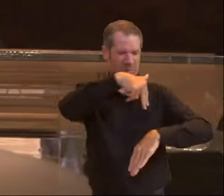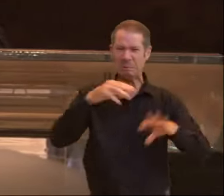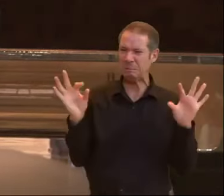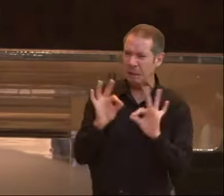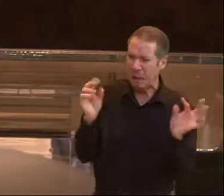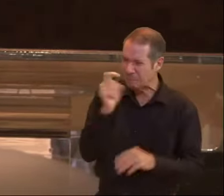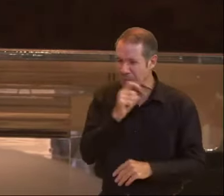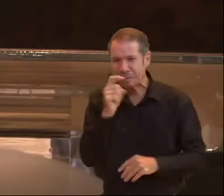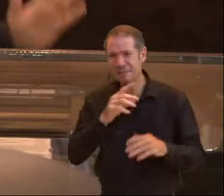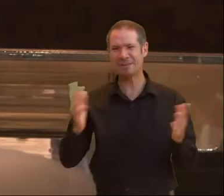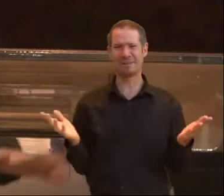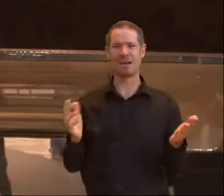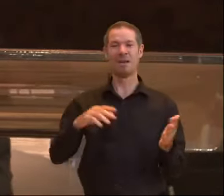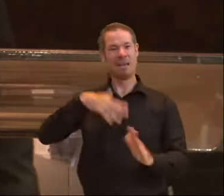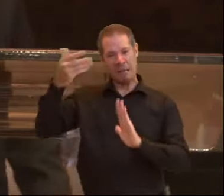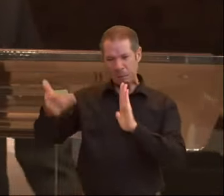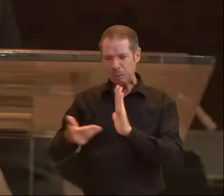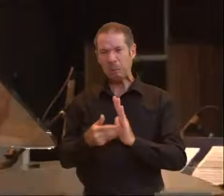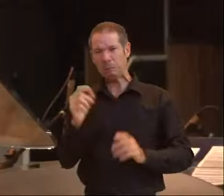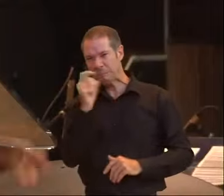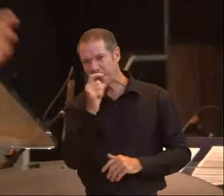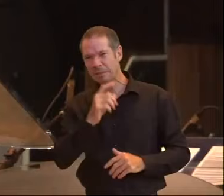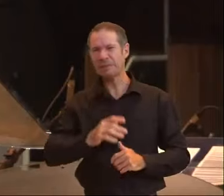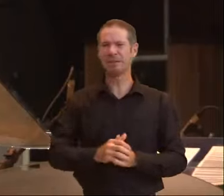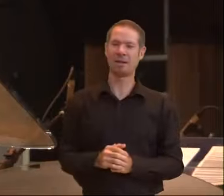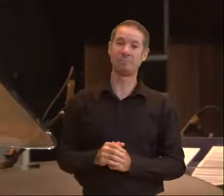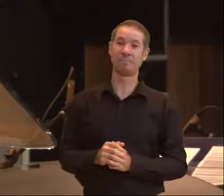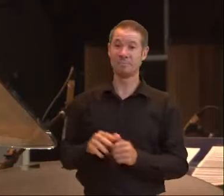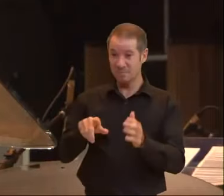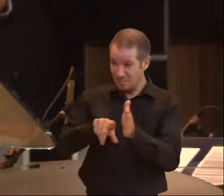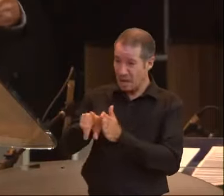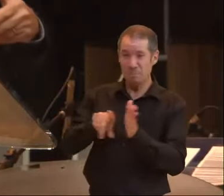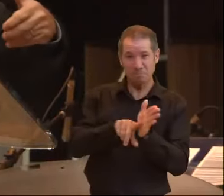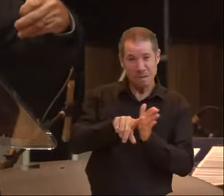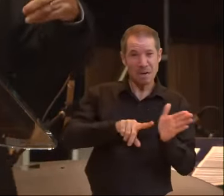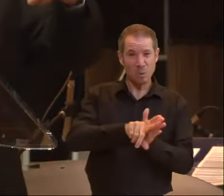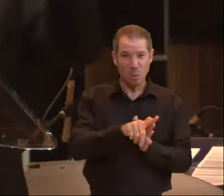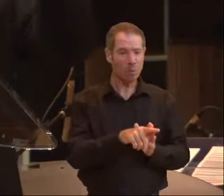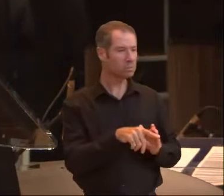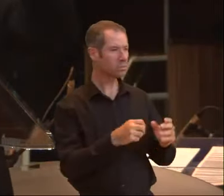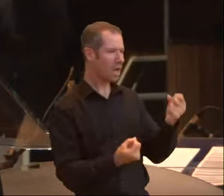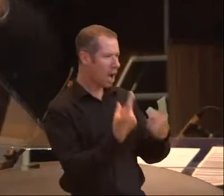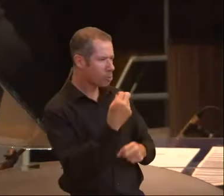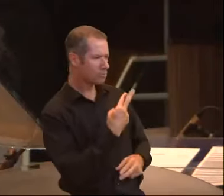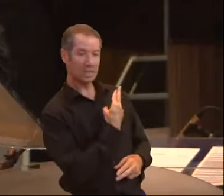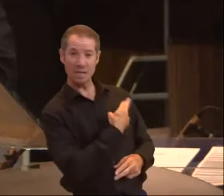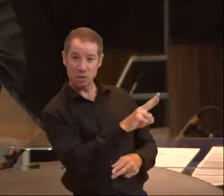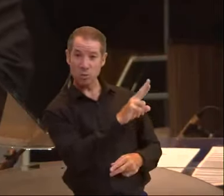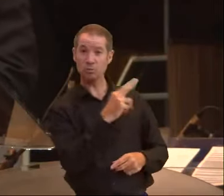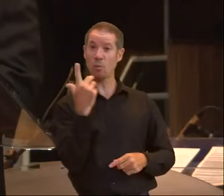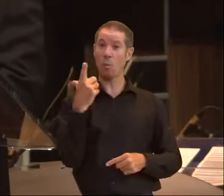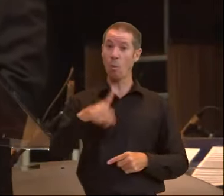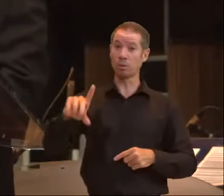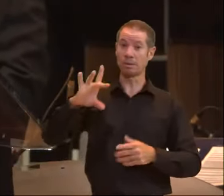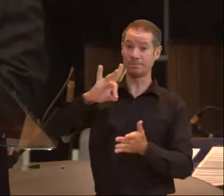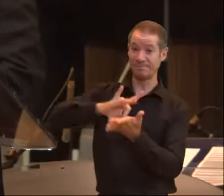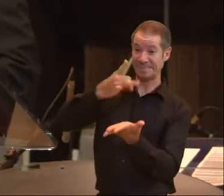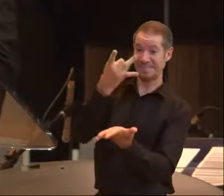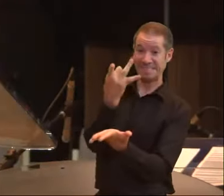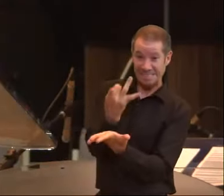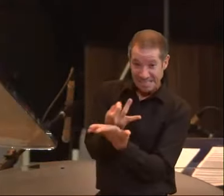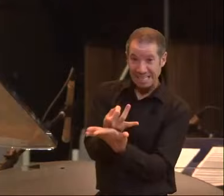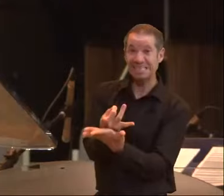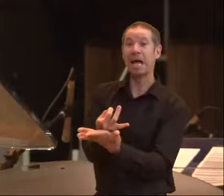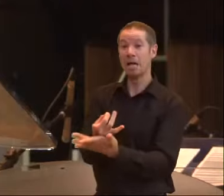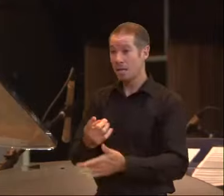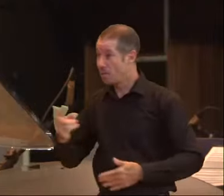nada, é tudo mentira. Você pergunta, conversa com alguns religiosos de outras seitas aí,